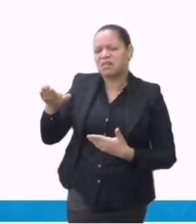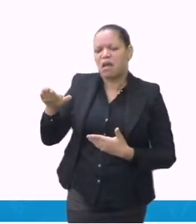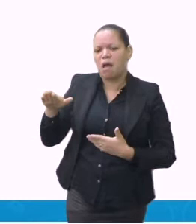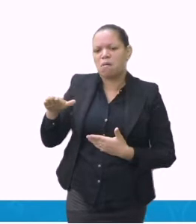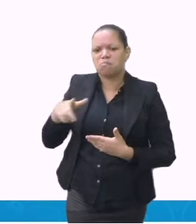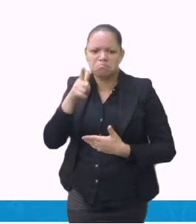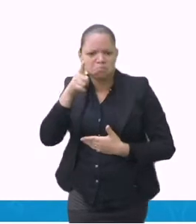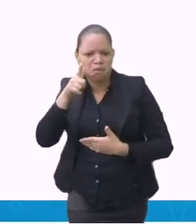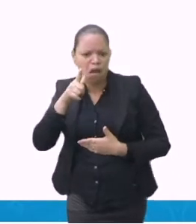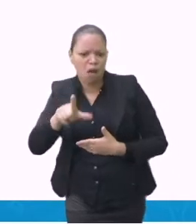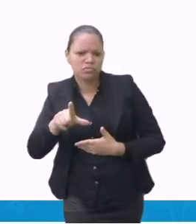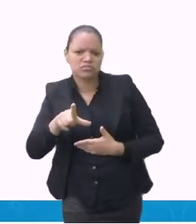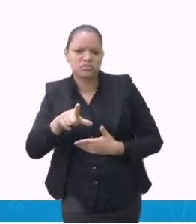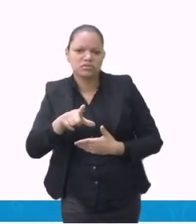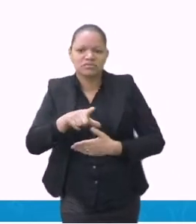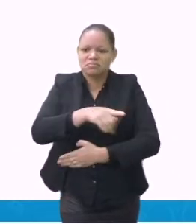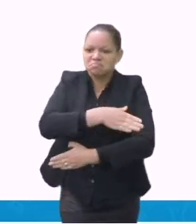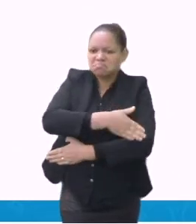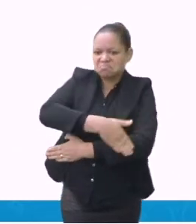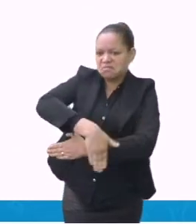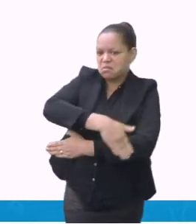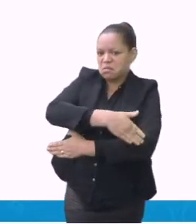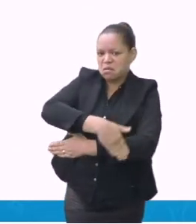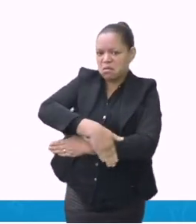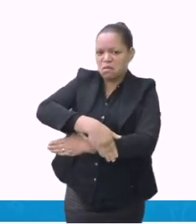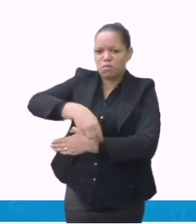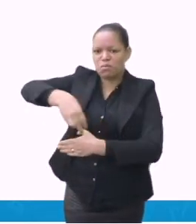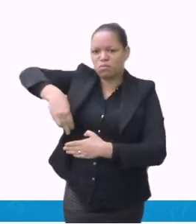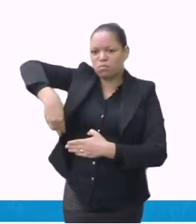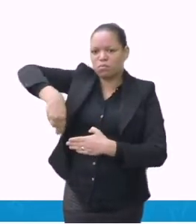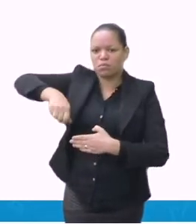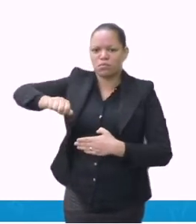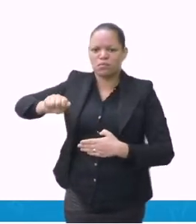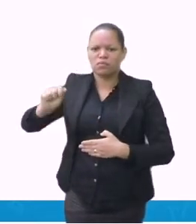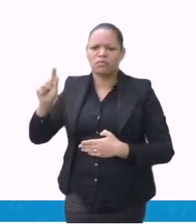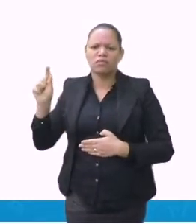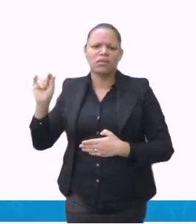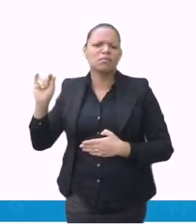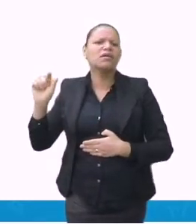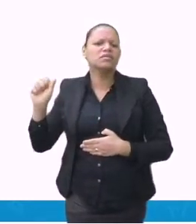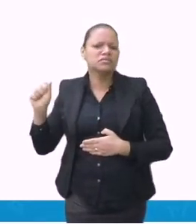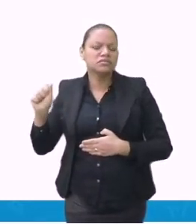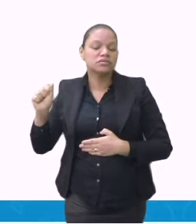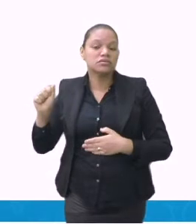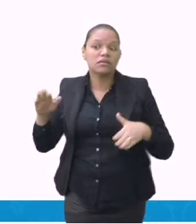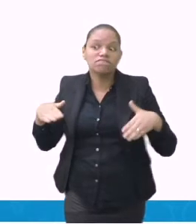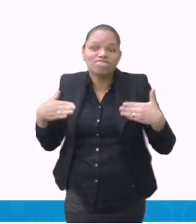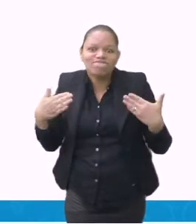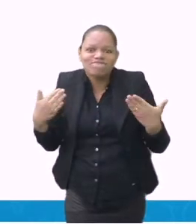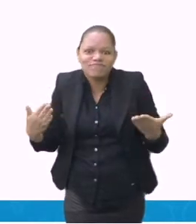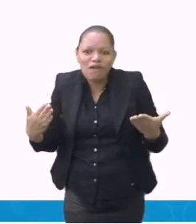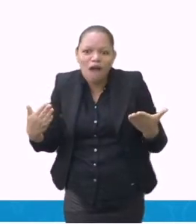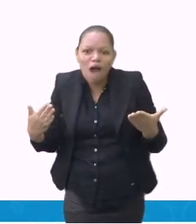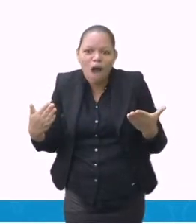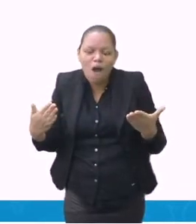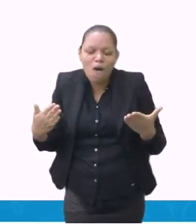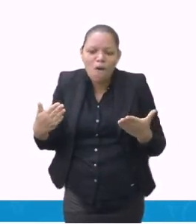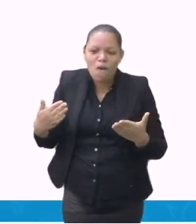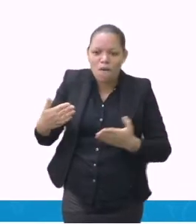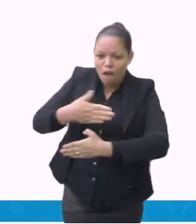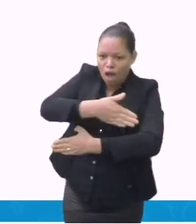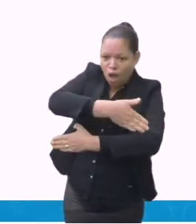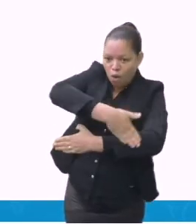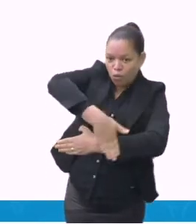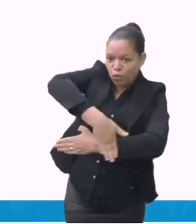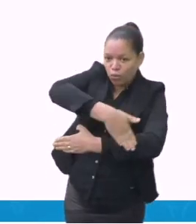Rua da Magia, não é mesmo? Eu fiz com a pessoa saindo da Rua das Oliveiras.